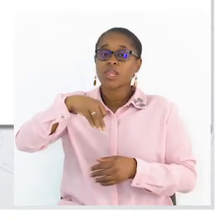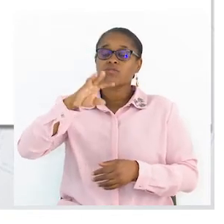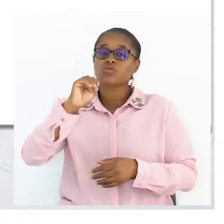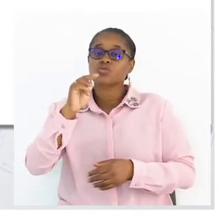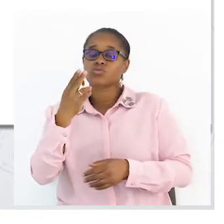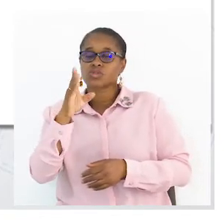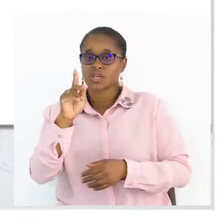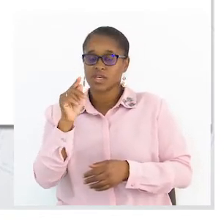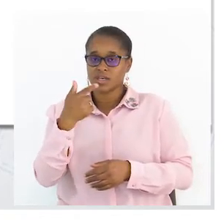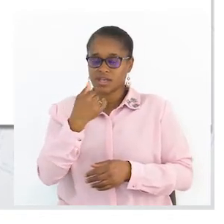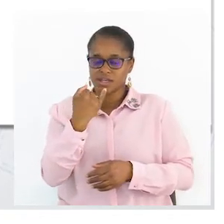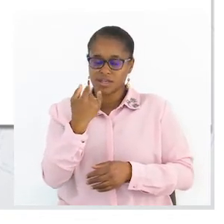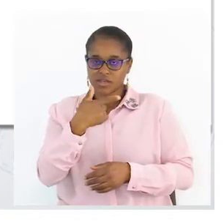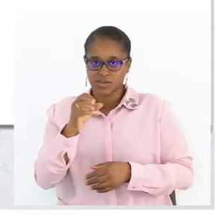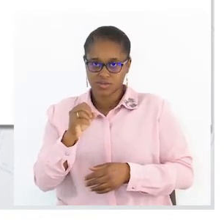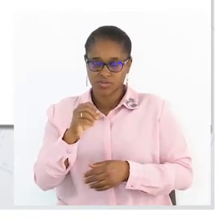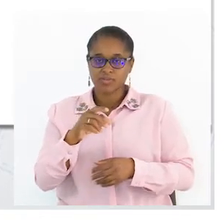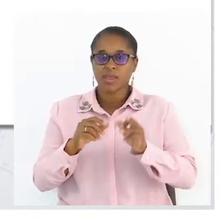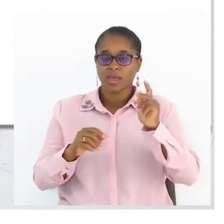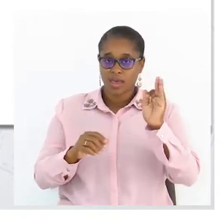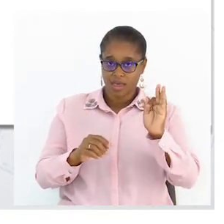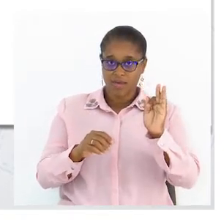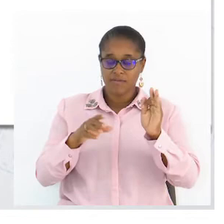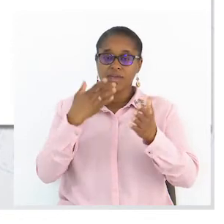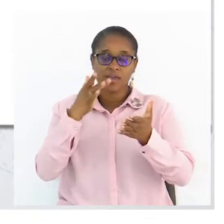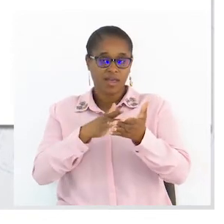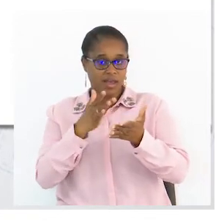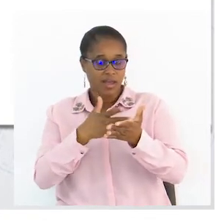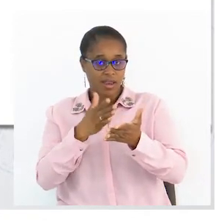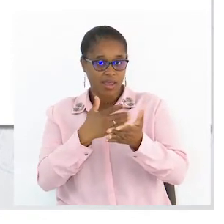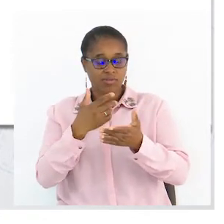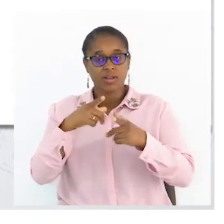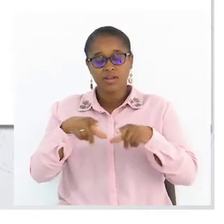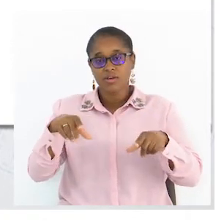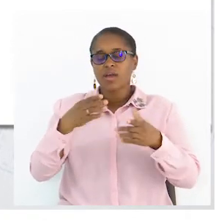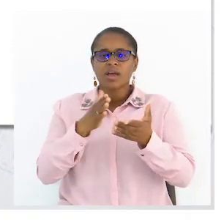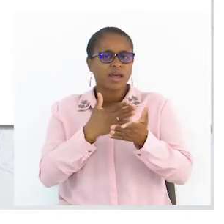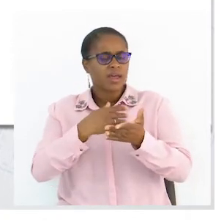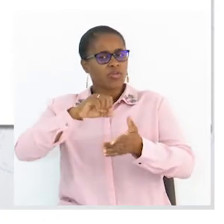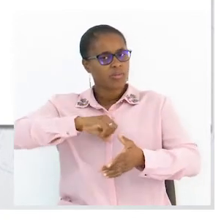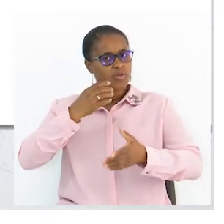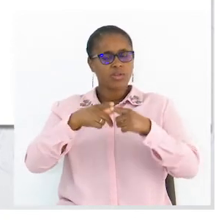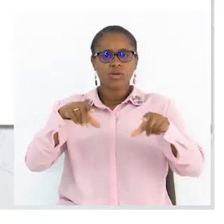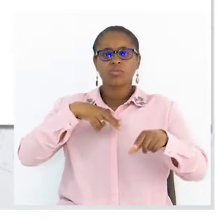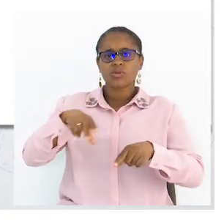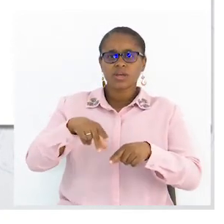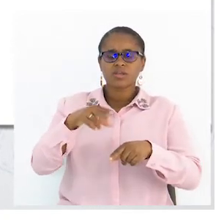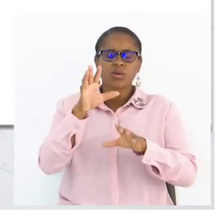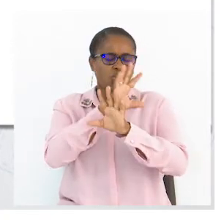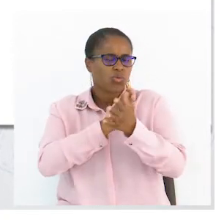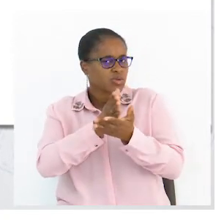F. O meu caderno de língua portuguesa continua impecável. Neste caso, continua é o